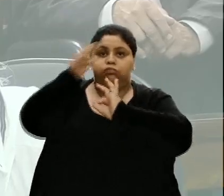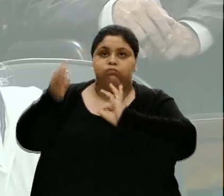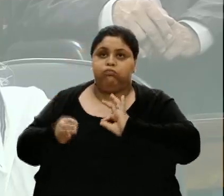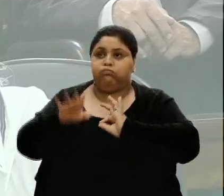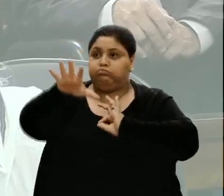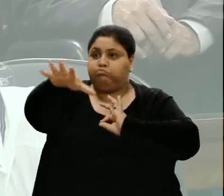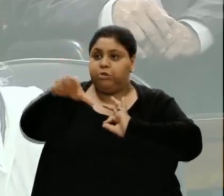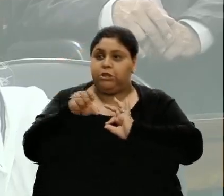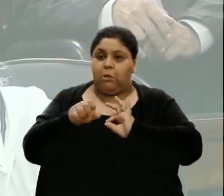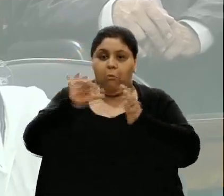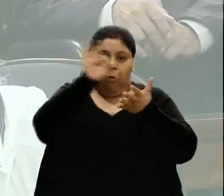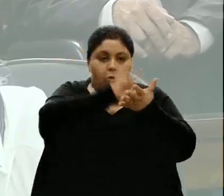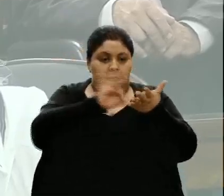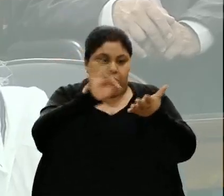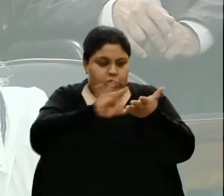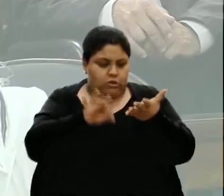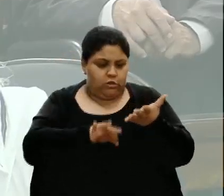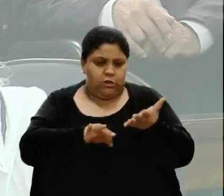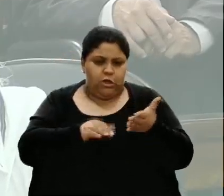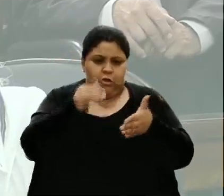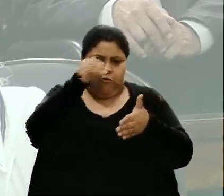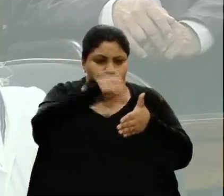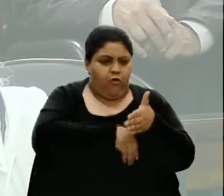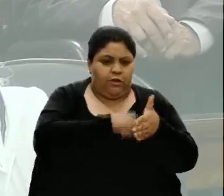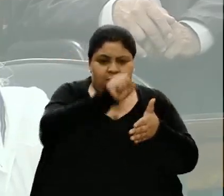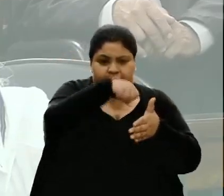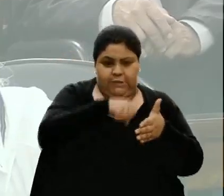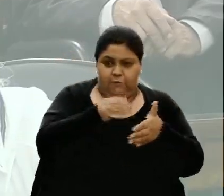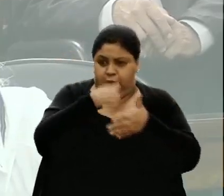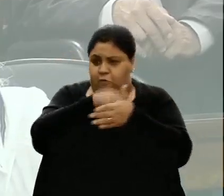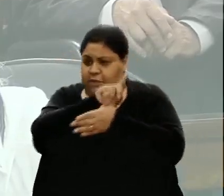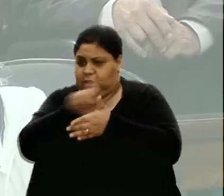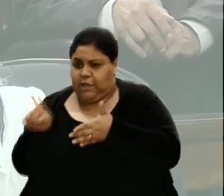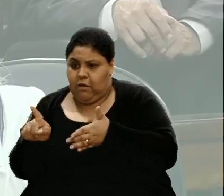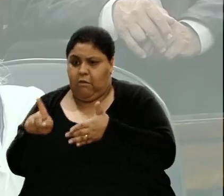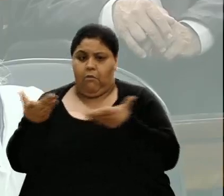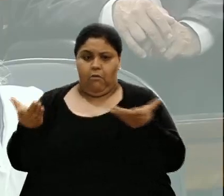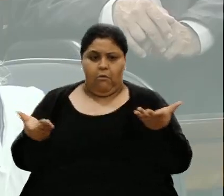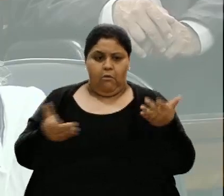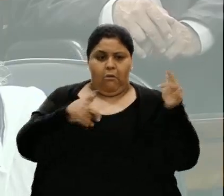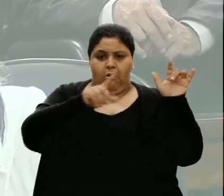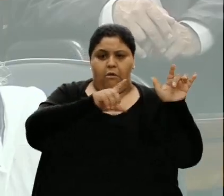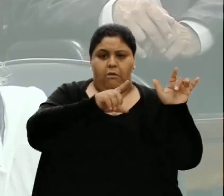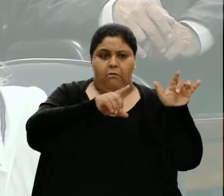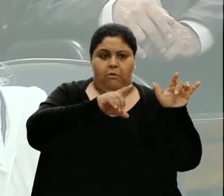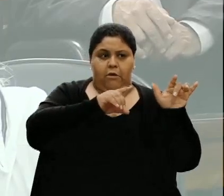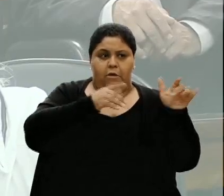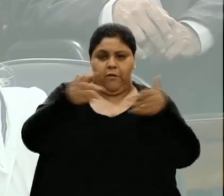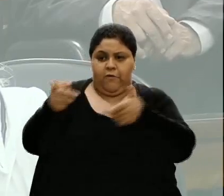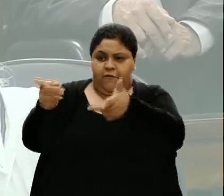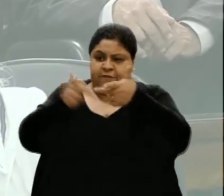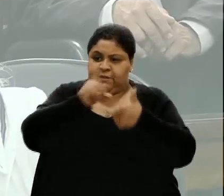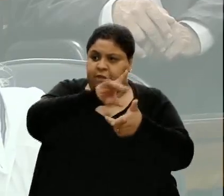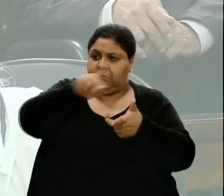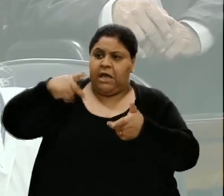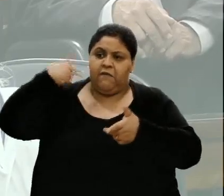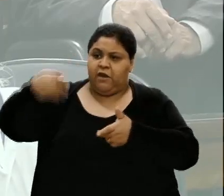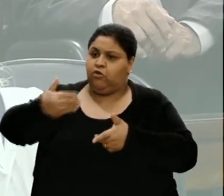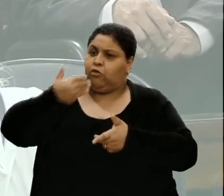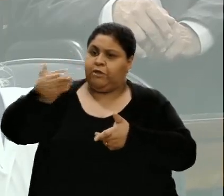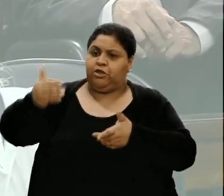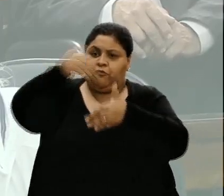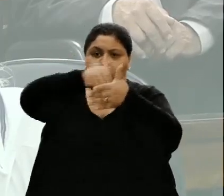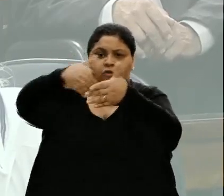eu estava ali assinando, me chamaram, e vota com, e vota a favor, e fazendo lobby nos gabinetes dos vereadores ontem, bancada do União